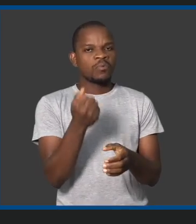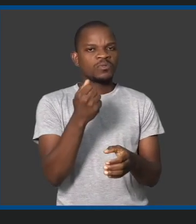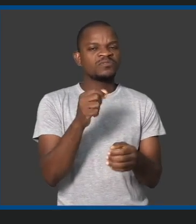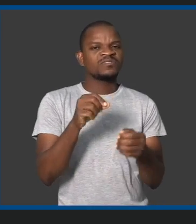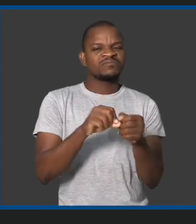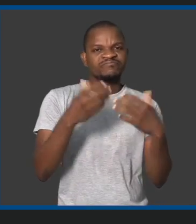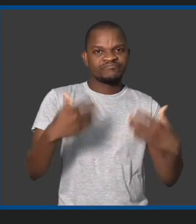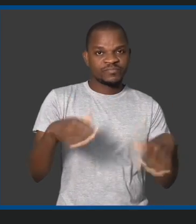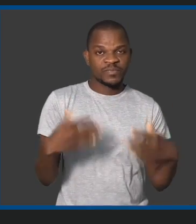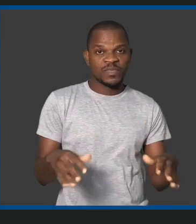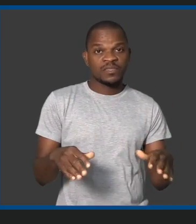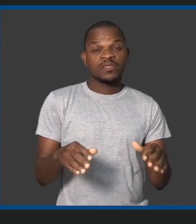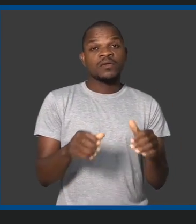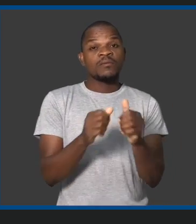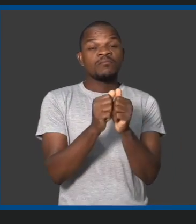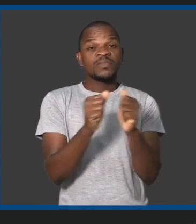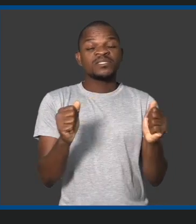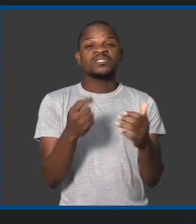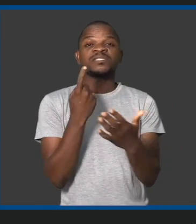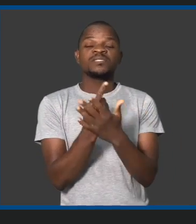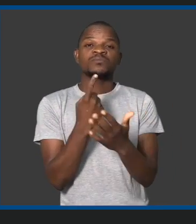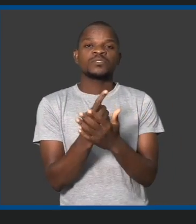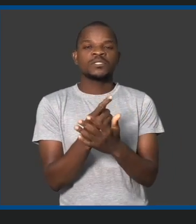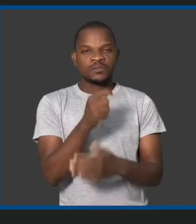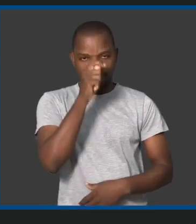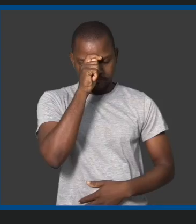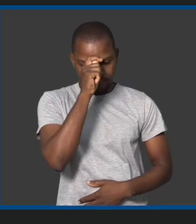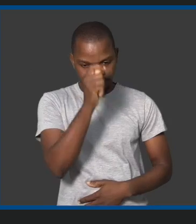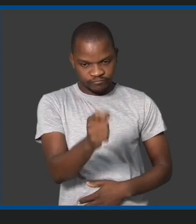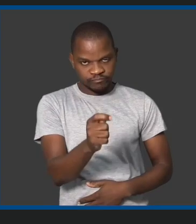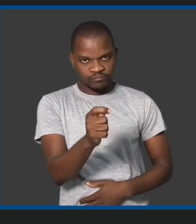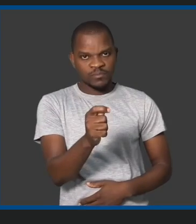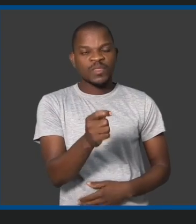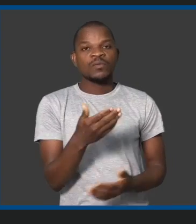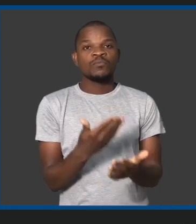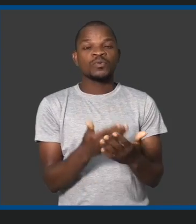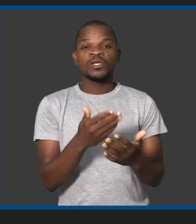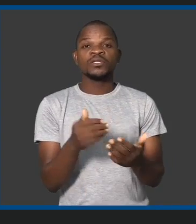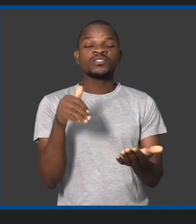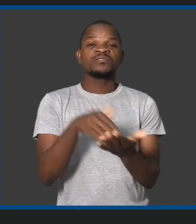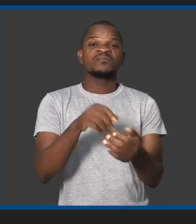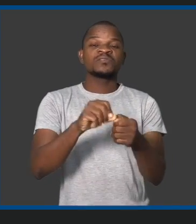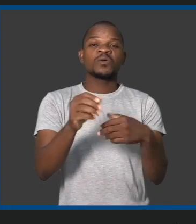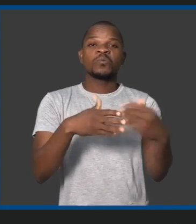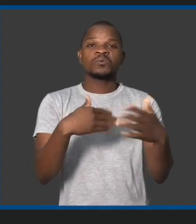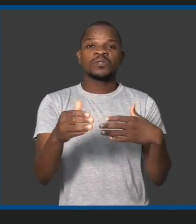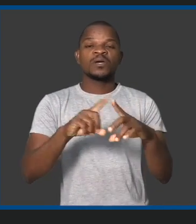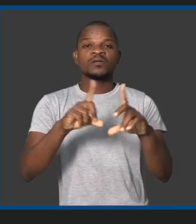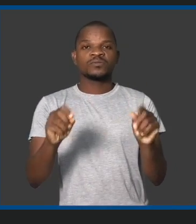vão aí fazer trabalho de brincadeira, mas, é preciso ir com respeito. Aí, não se pode fazer nada.